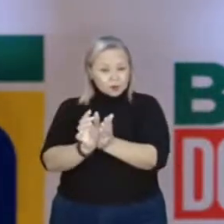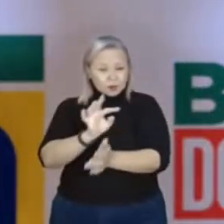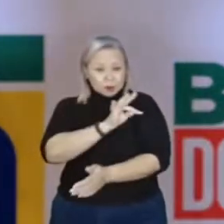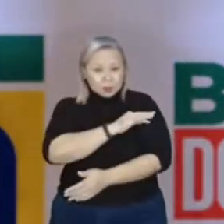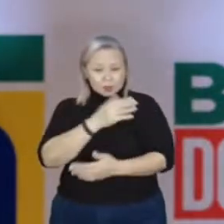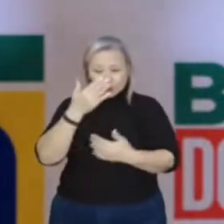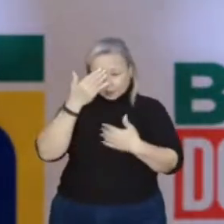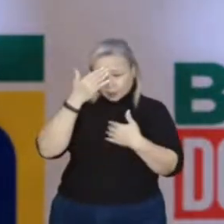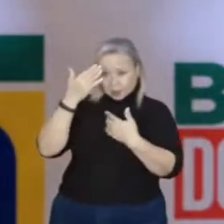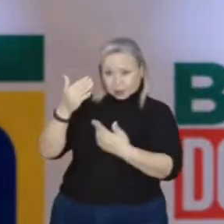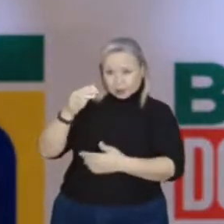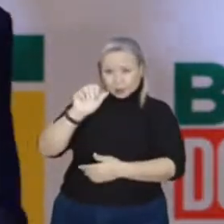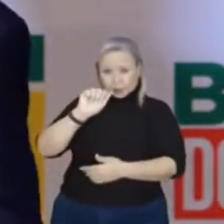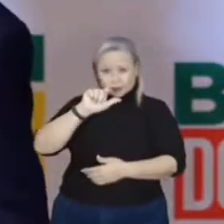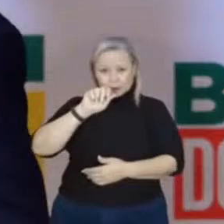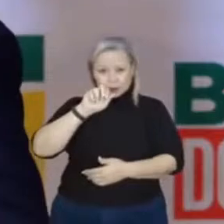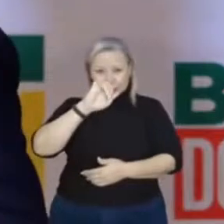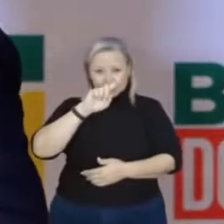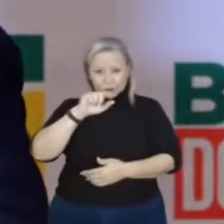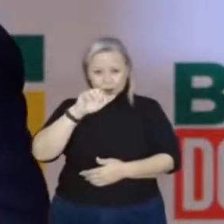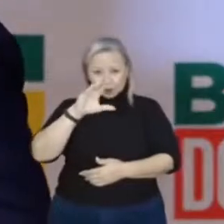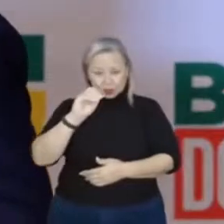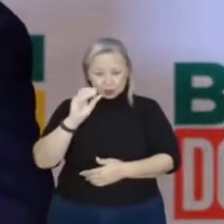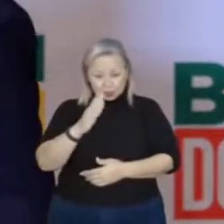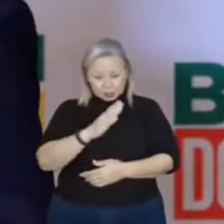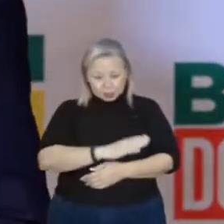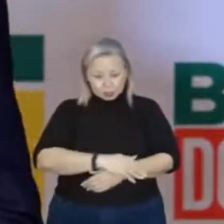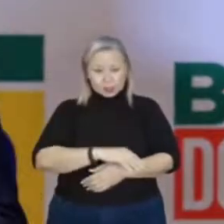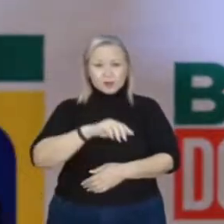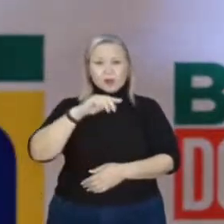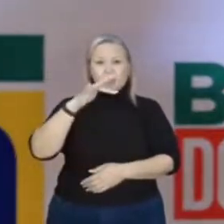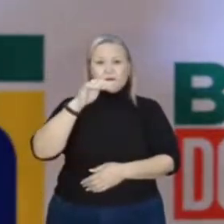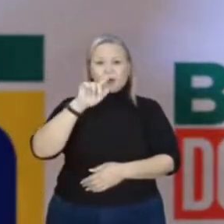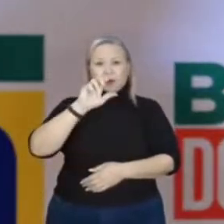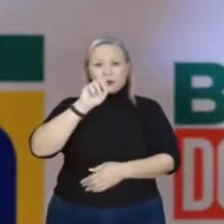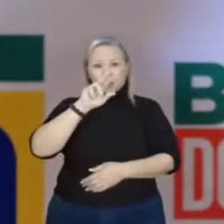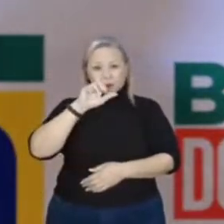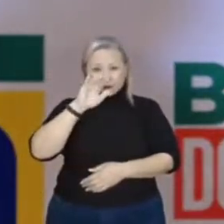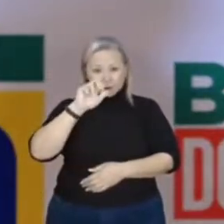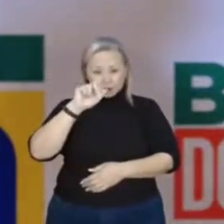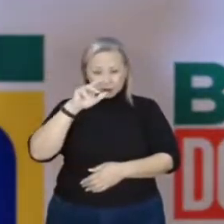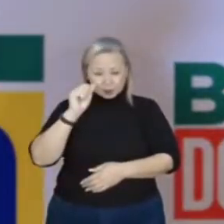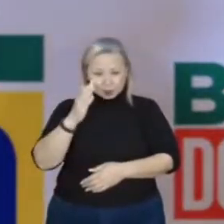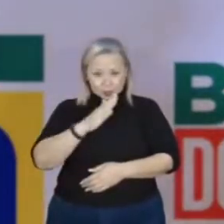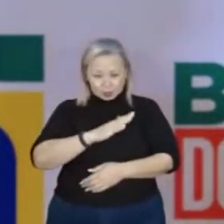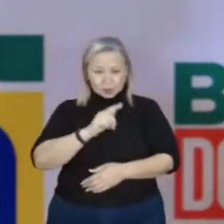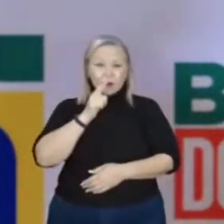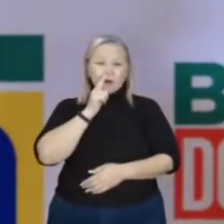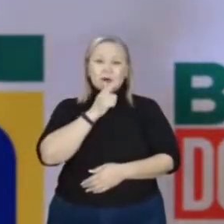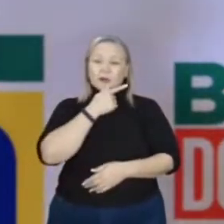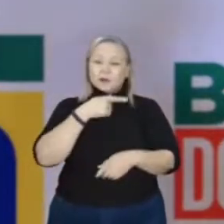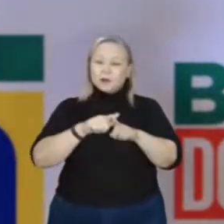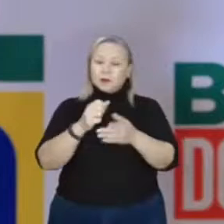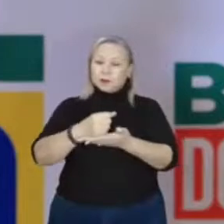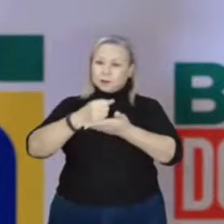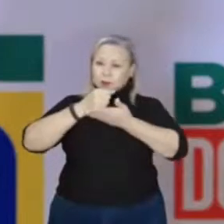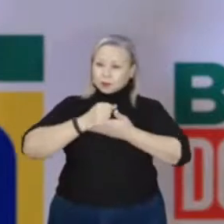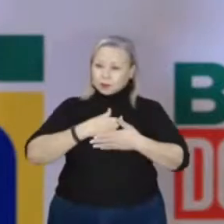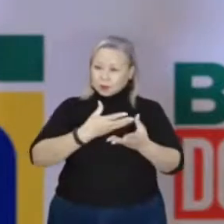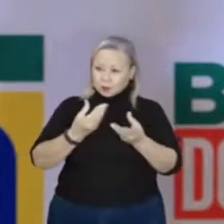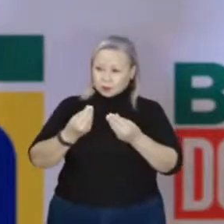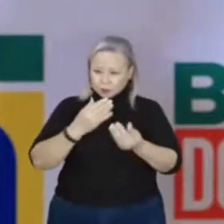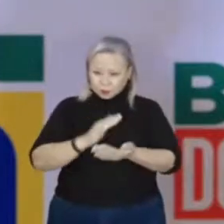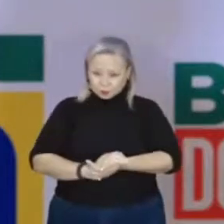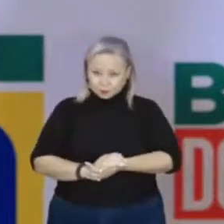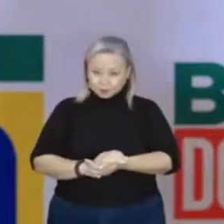o Floriano, agradecer a Gleise Hoffmann, que nos ajudaram muito, mais o Conselho